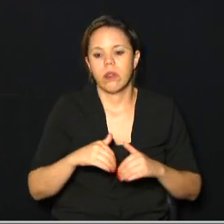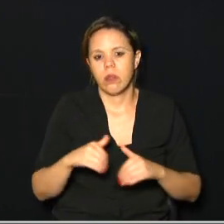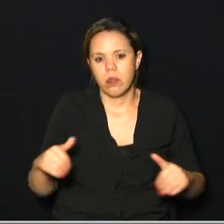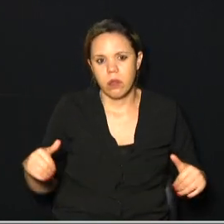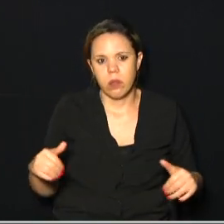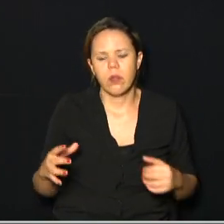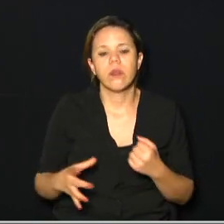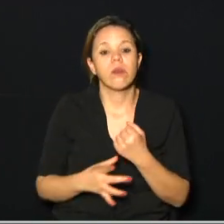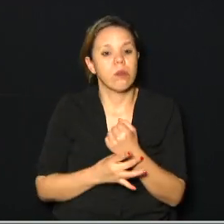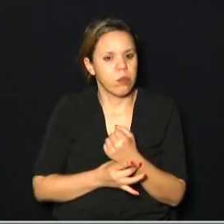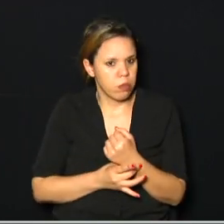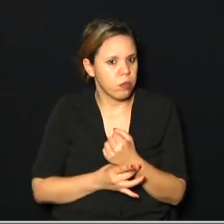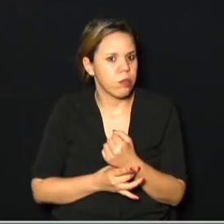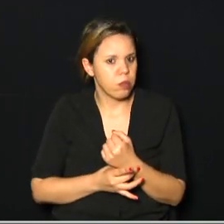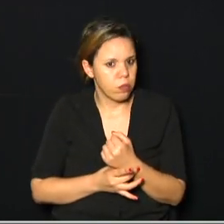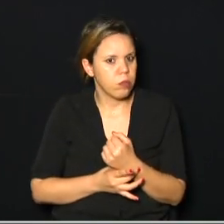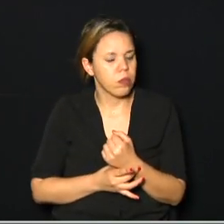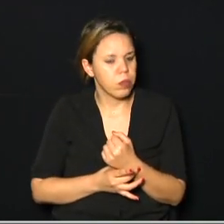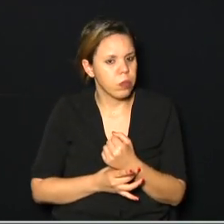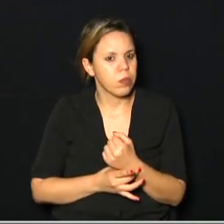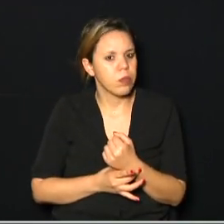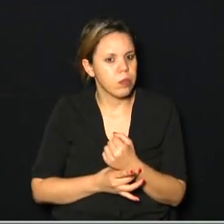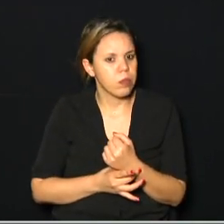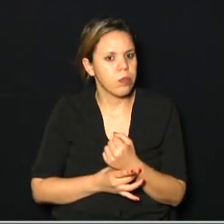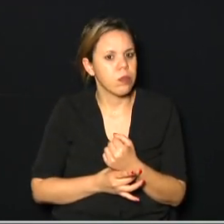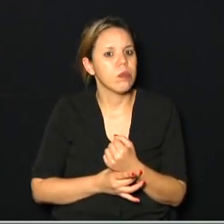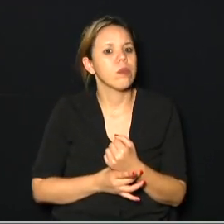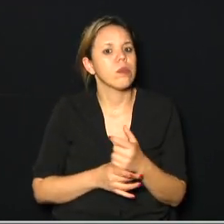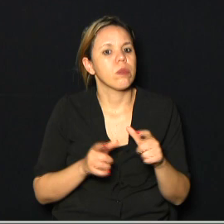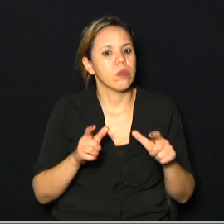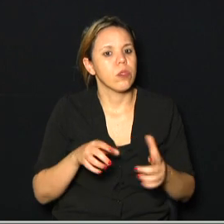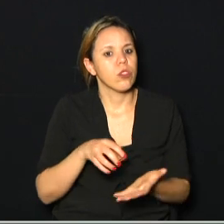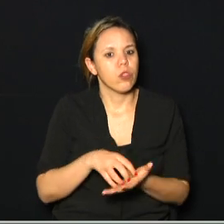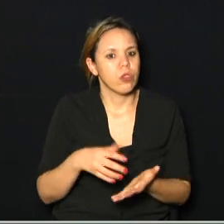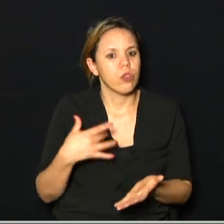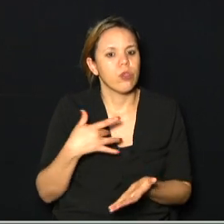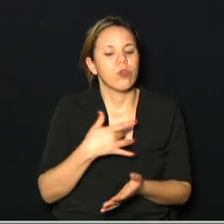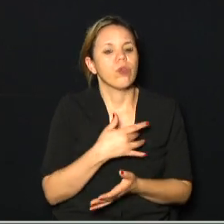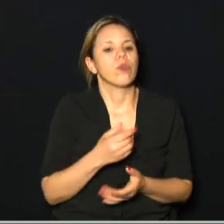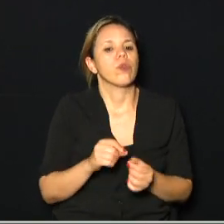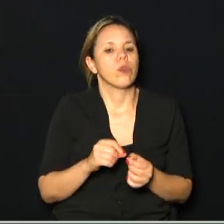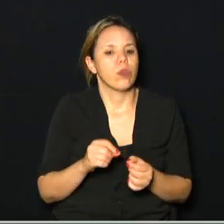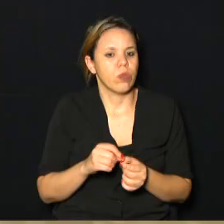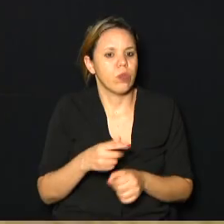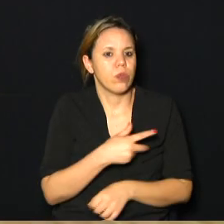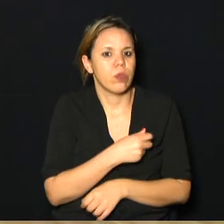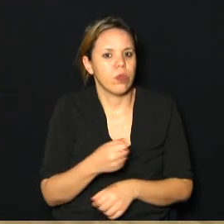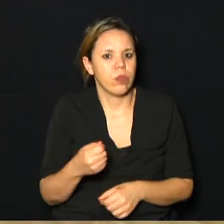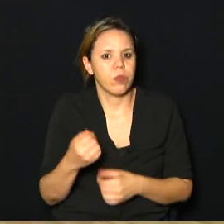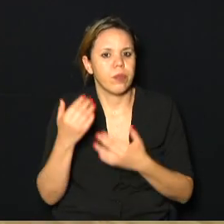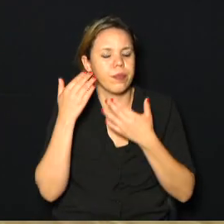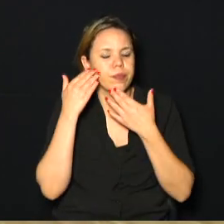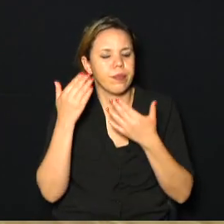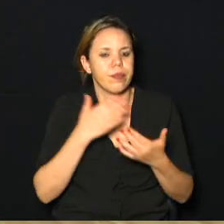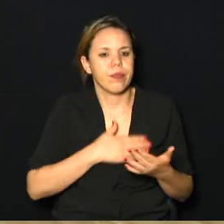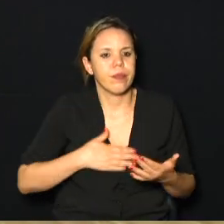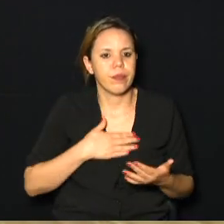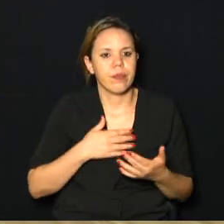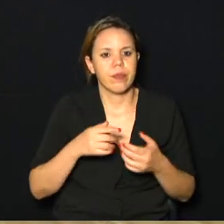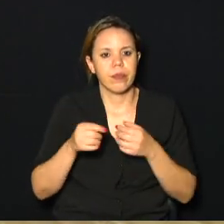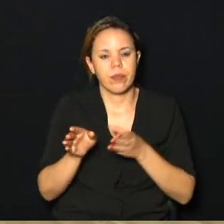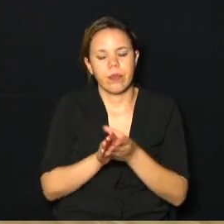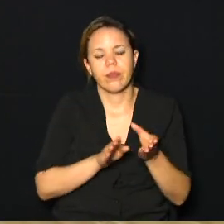está seguro chegar na região da vacina para fazer essa vacina na criança. Doutora, muito obrigada